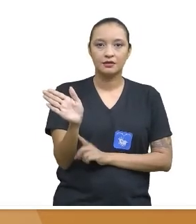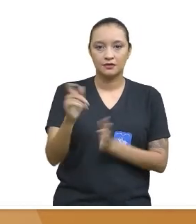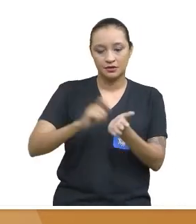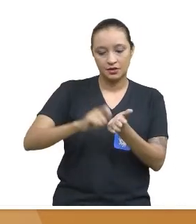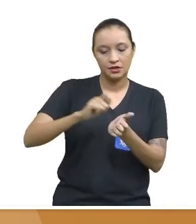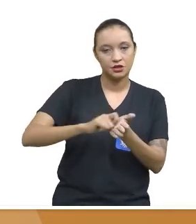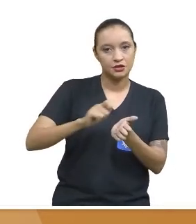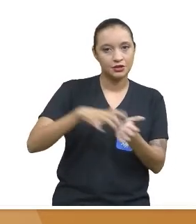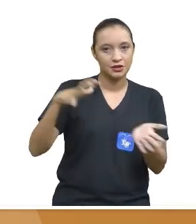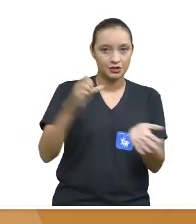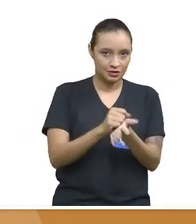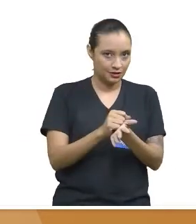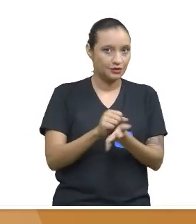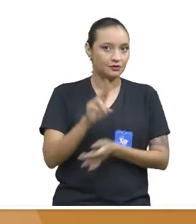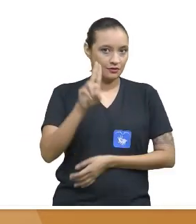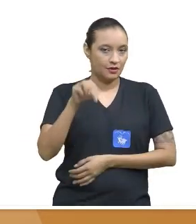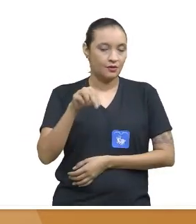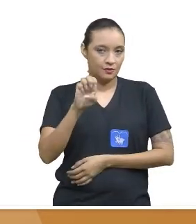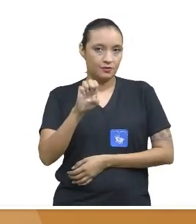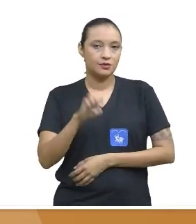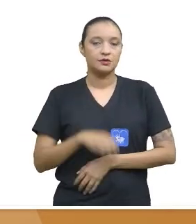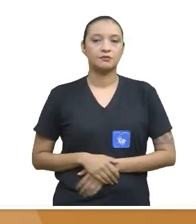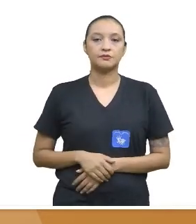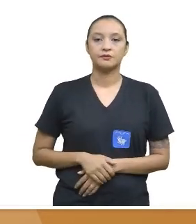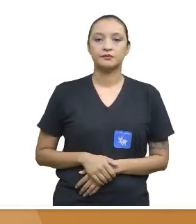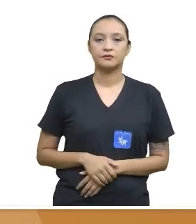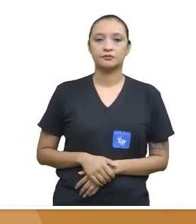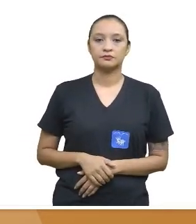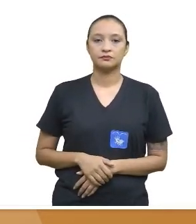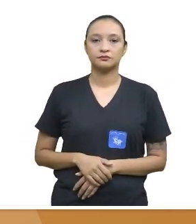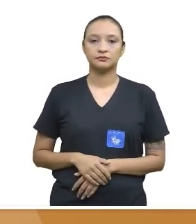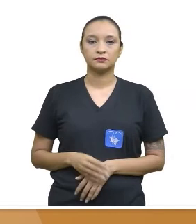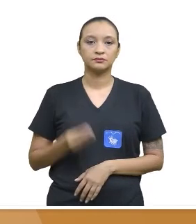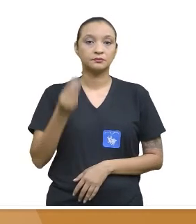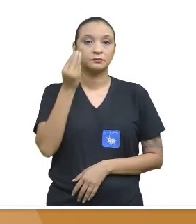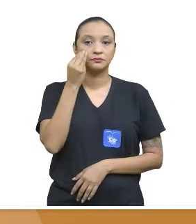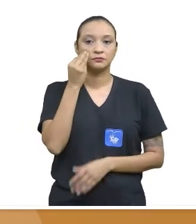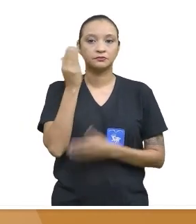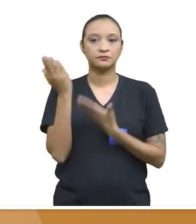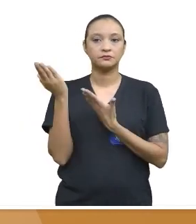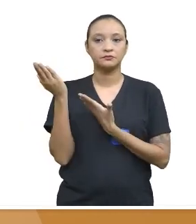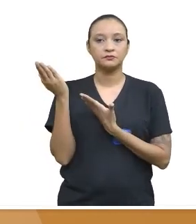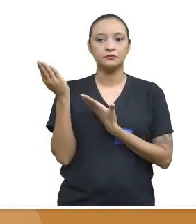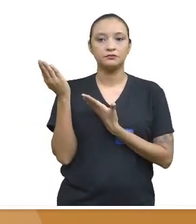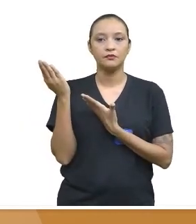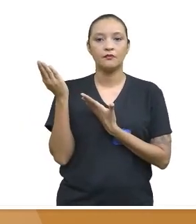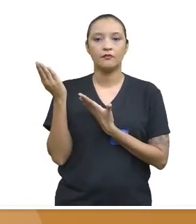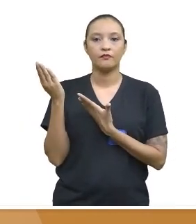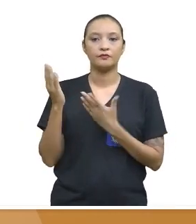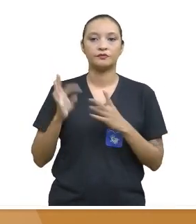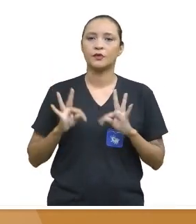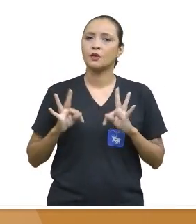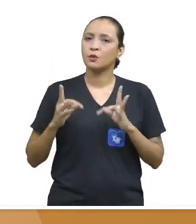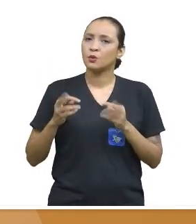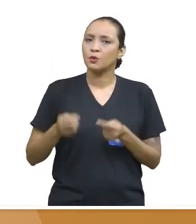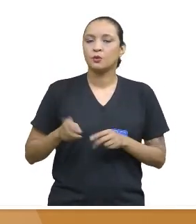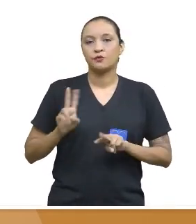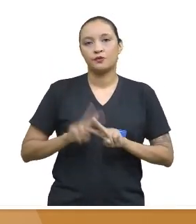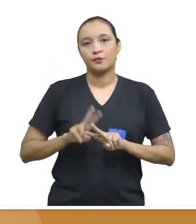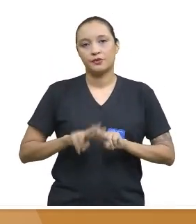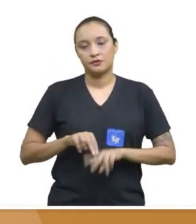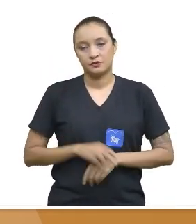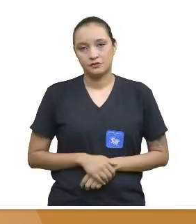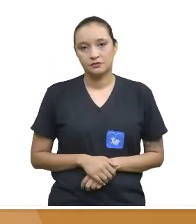na UNE, não é verdade? Então, o que nós podemos ver aqui, resumidamente, todos foram presos.